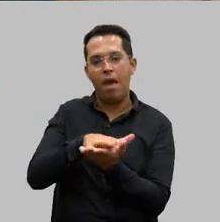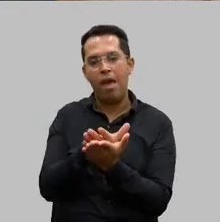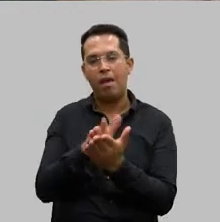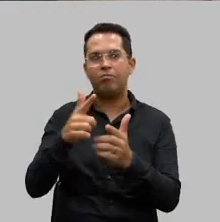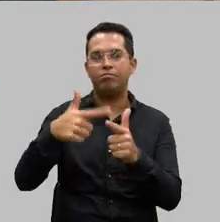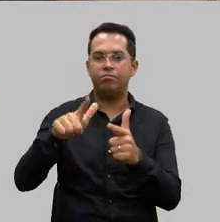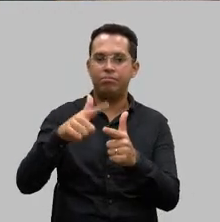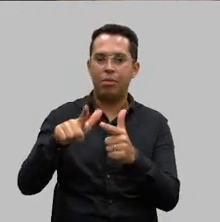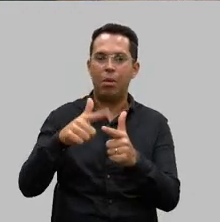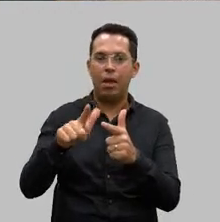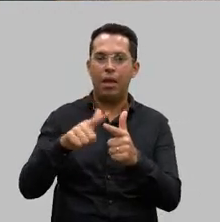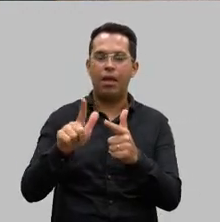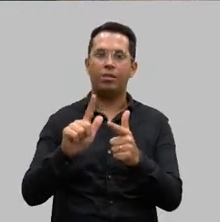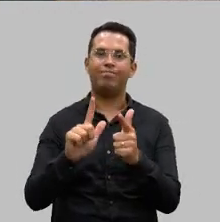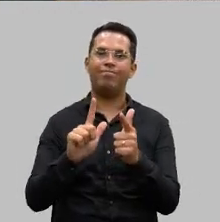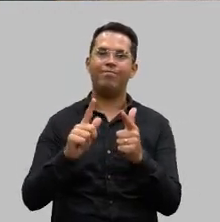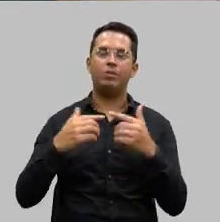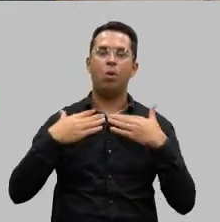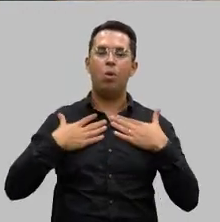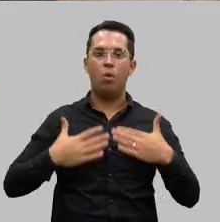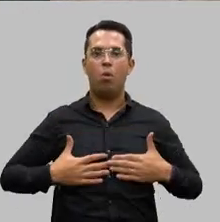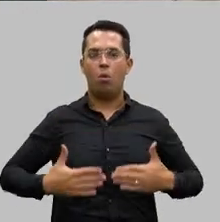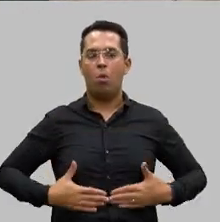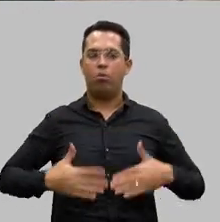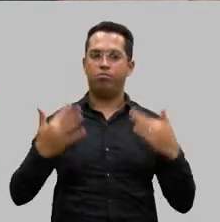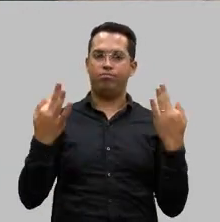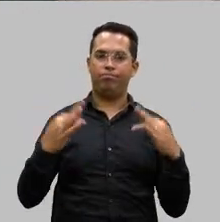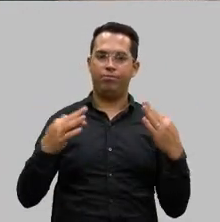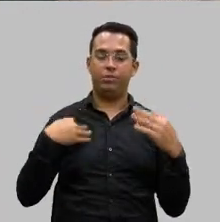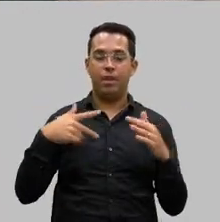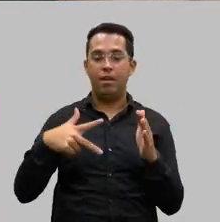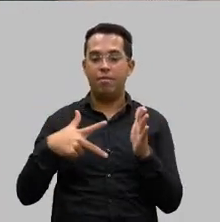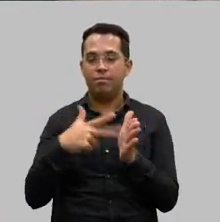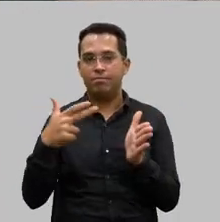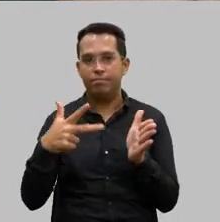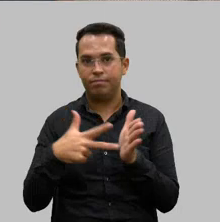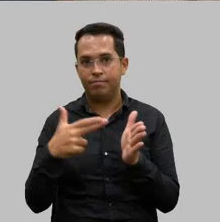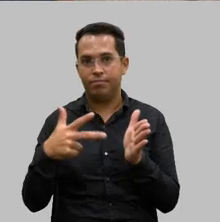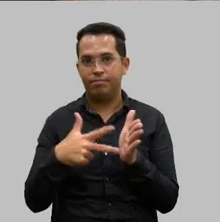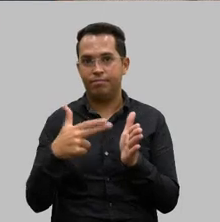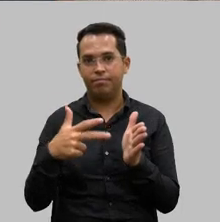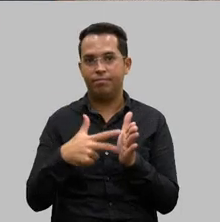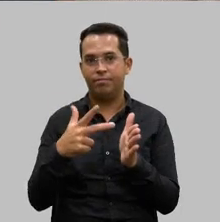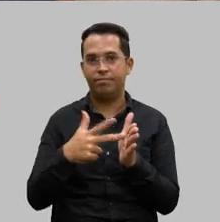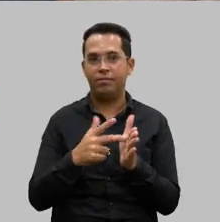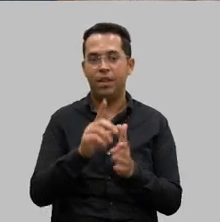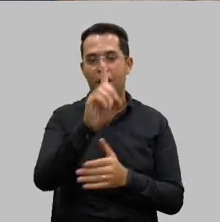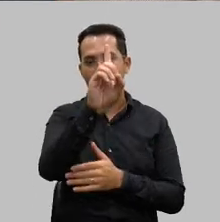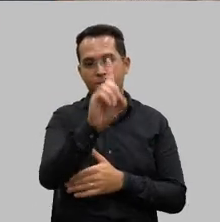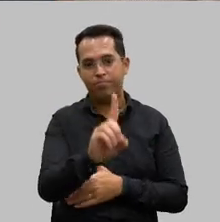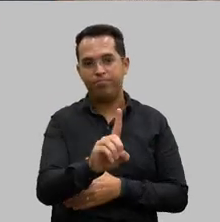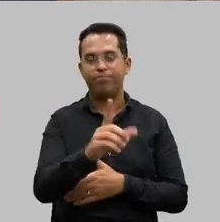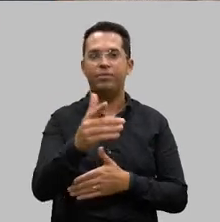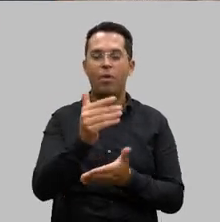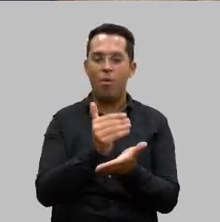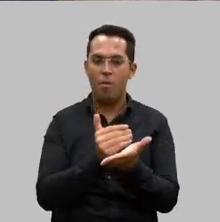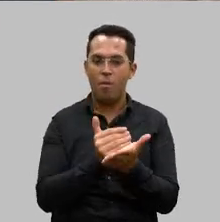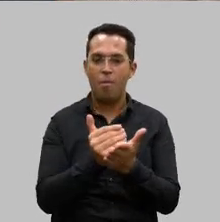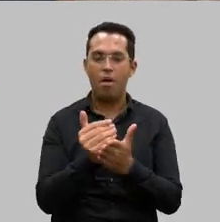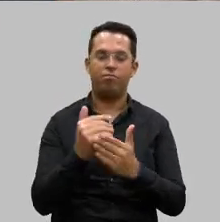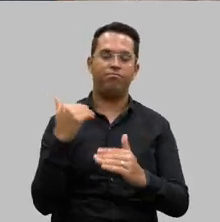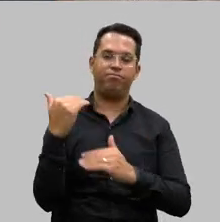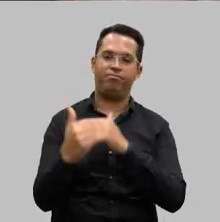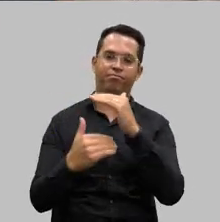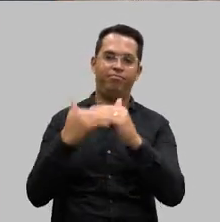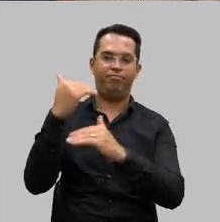V um quadril travado você faz aquela cirurgia e e e aquele deficiente começa a deambular consegue